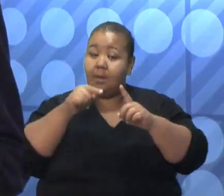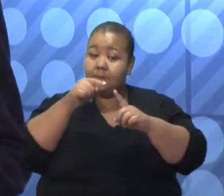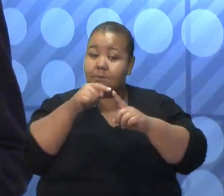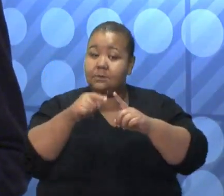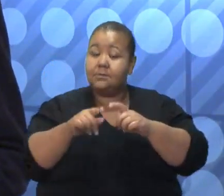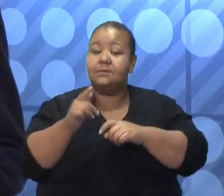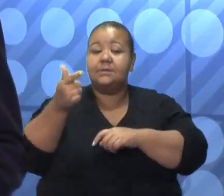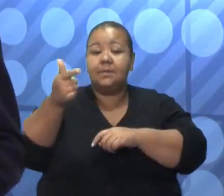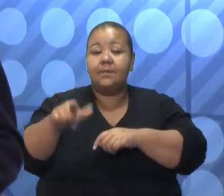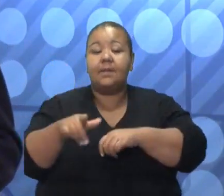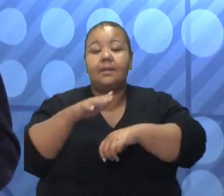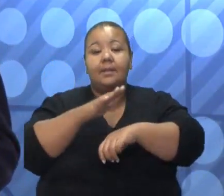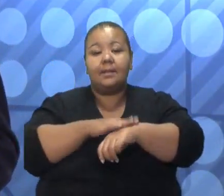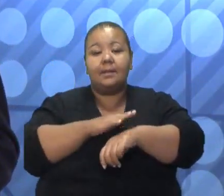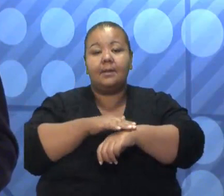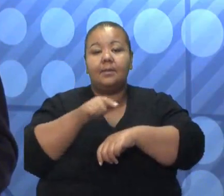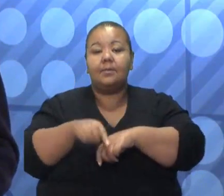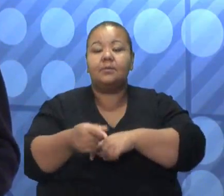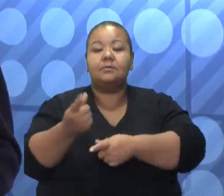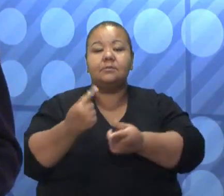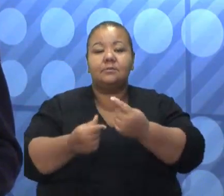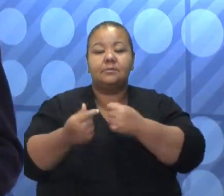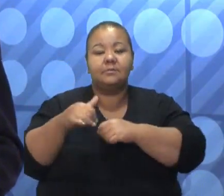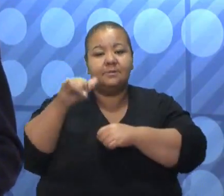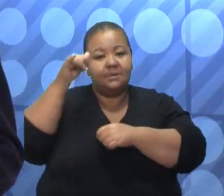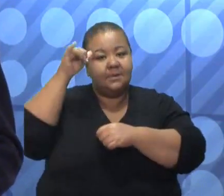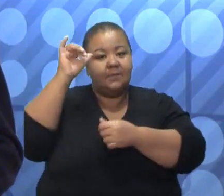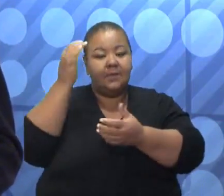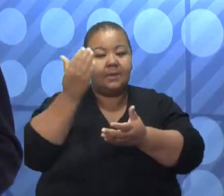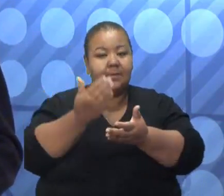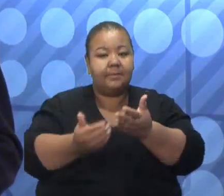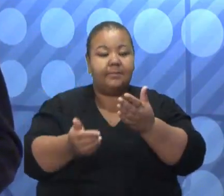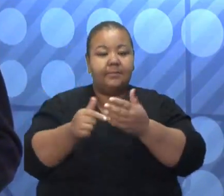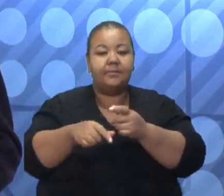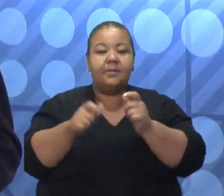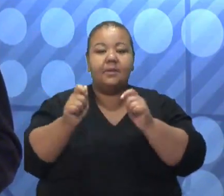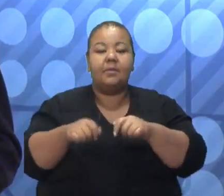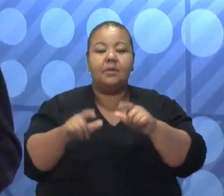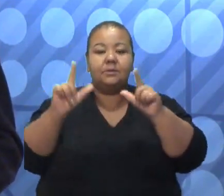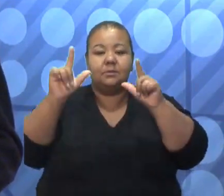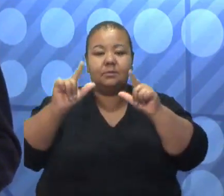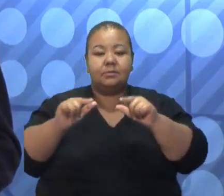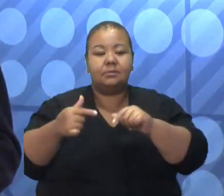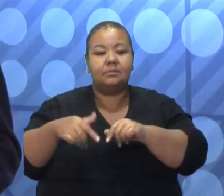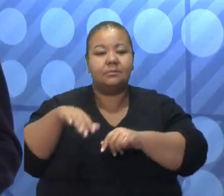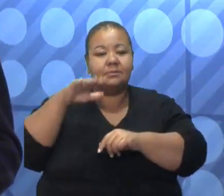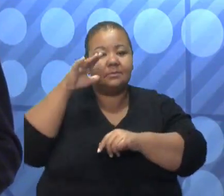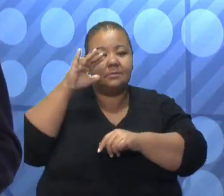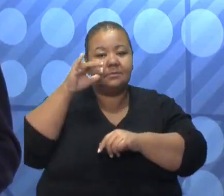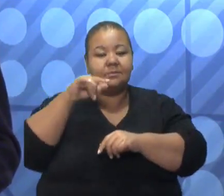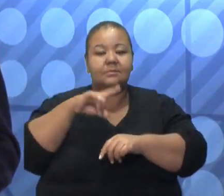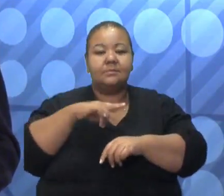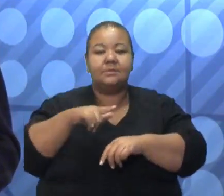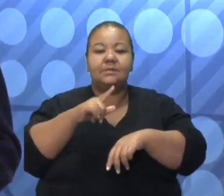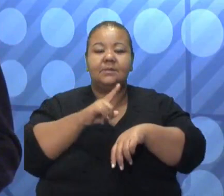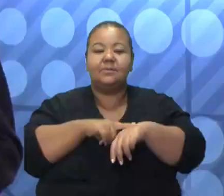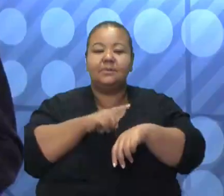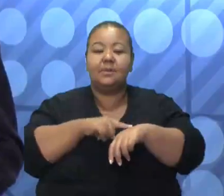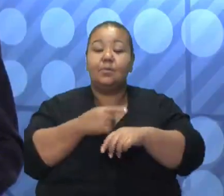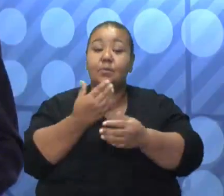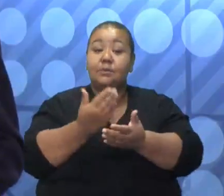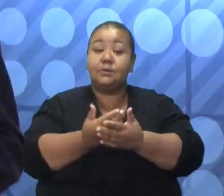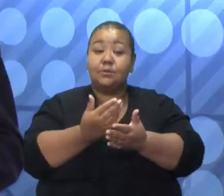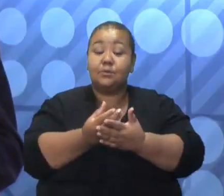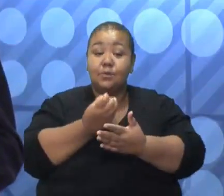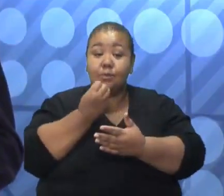tudo isso, ganha-se tempo, economia e evita-se perdas. Pode até reduzir o número de empregados, desde que se tenha um estudo